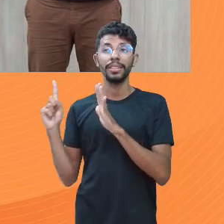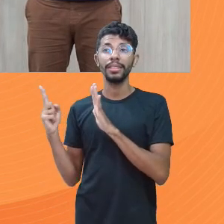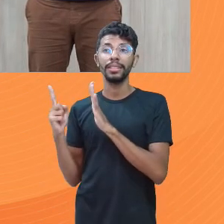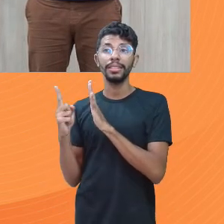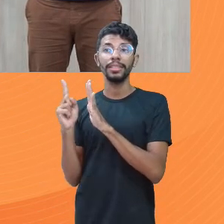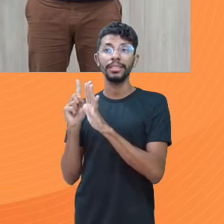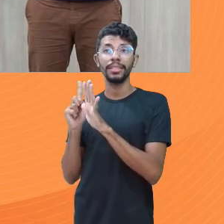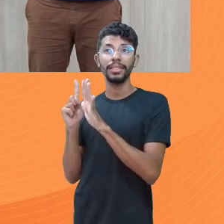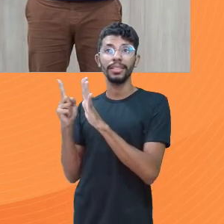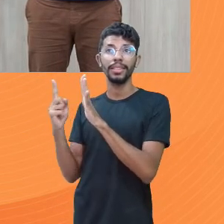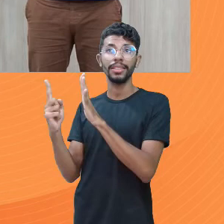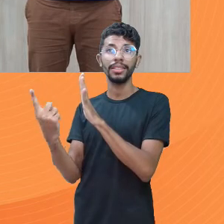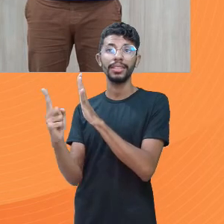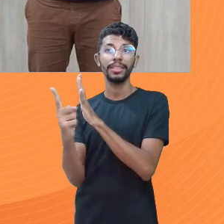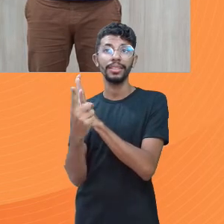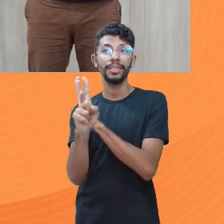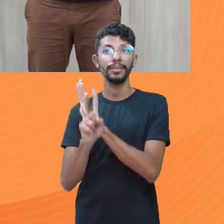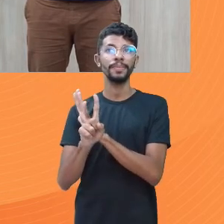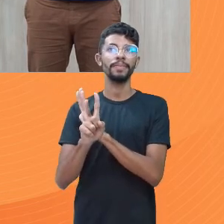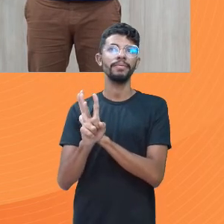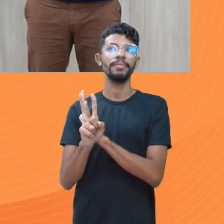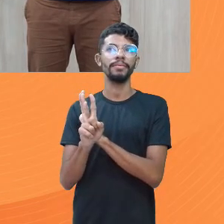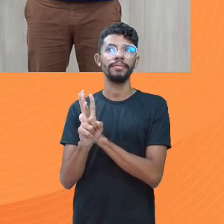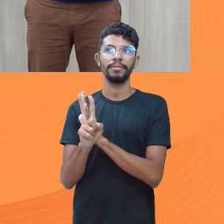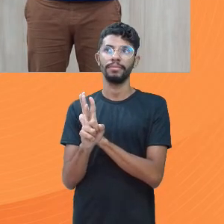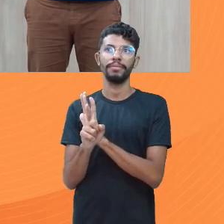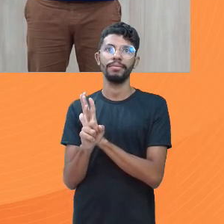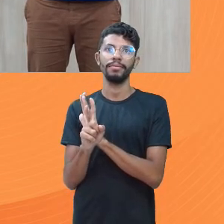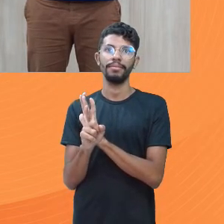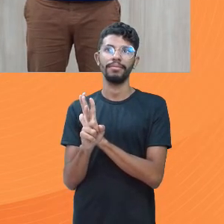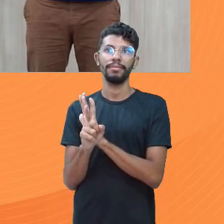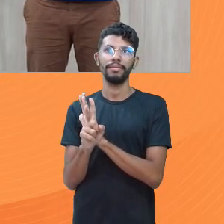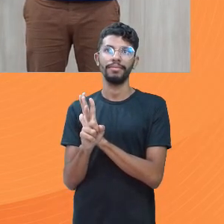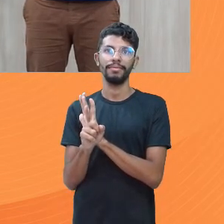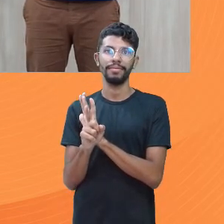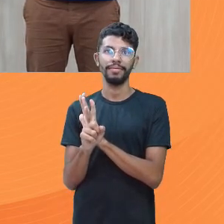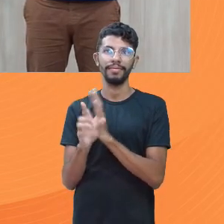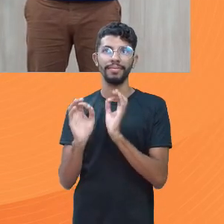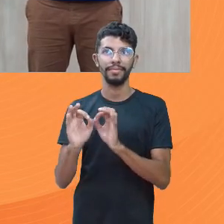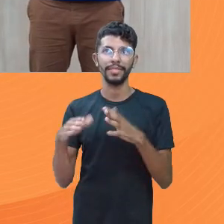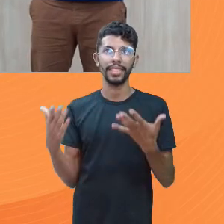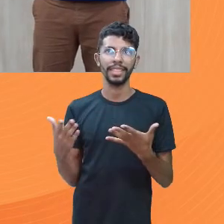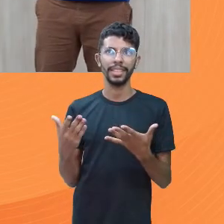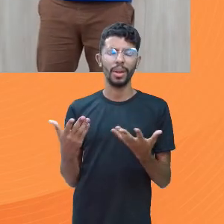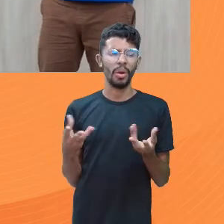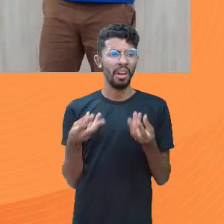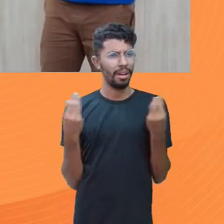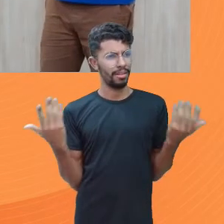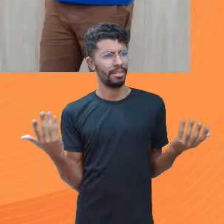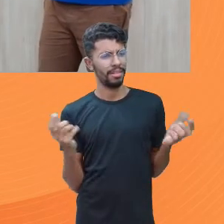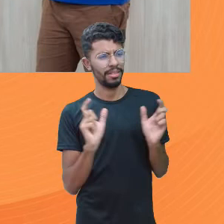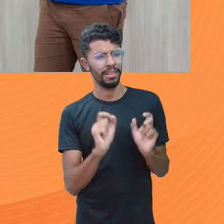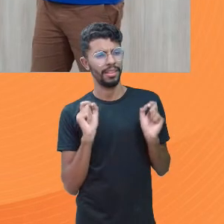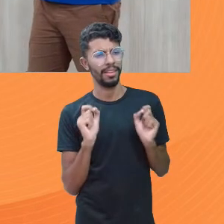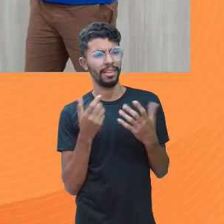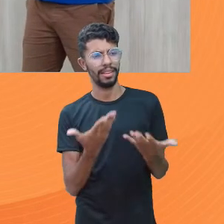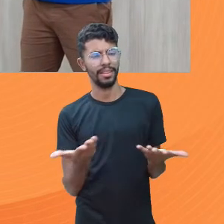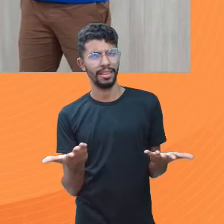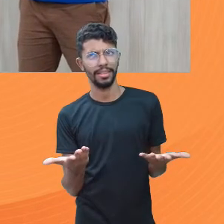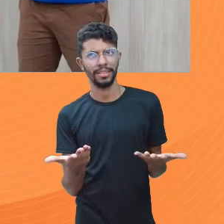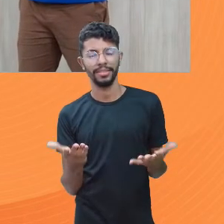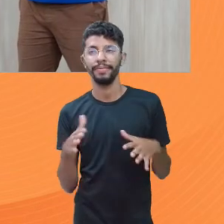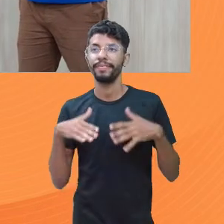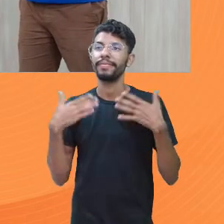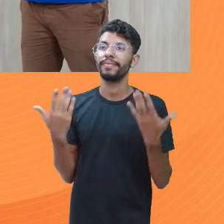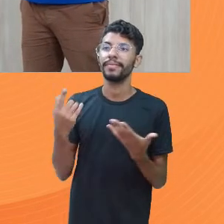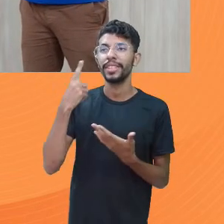no celular, ó, na cara dura, e fura a fila, né? E as pessoas, eu acho, quem é essa figura aí, né?